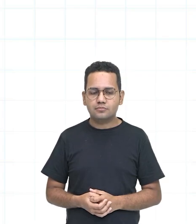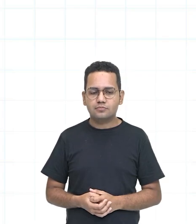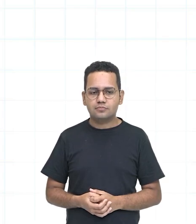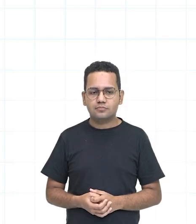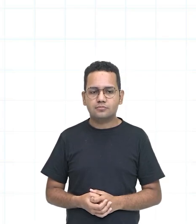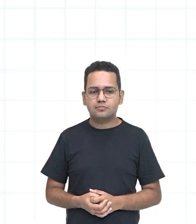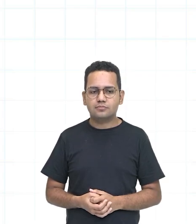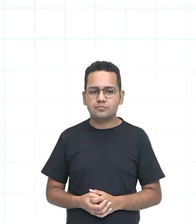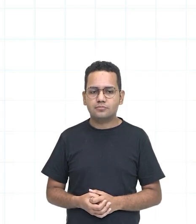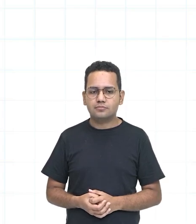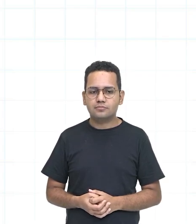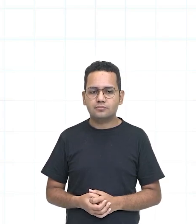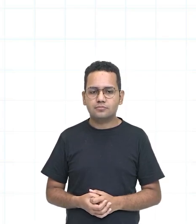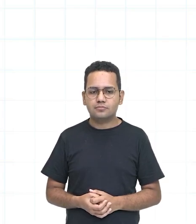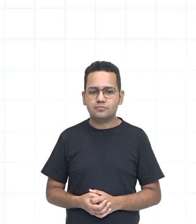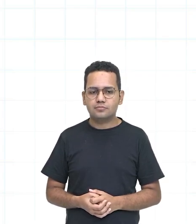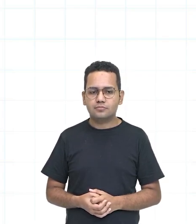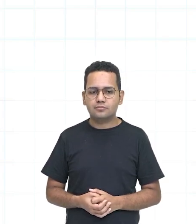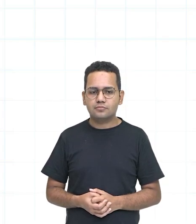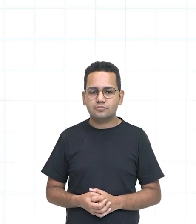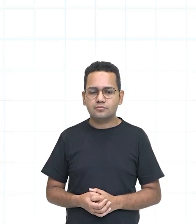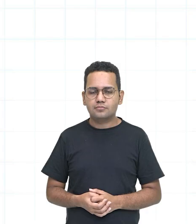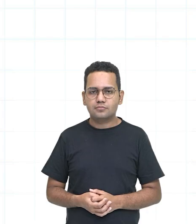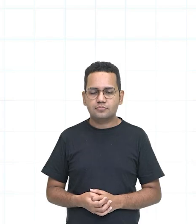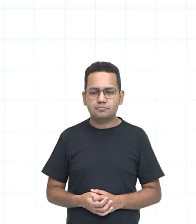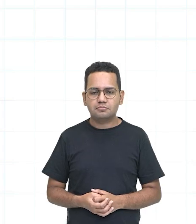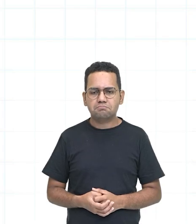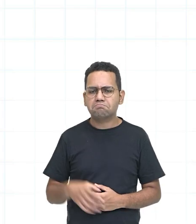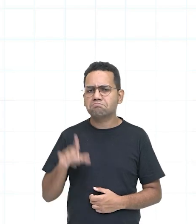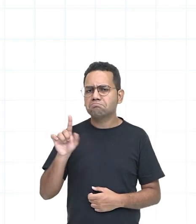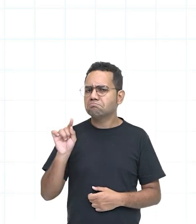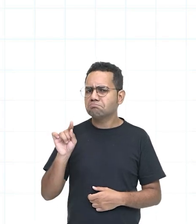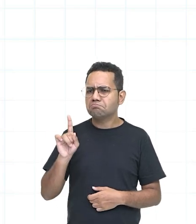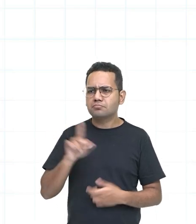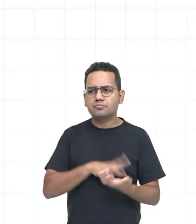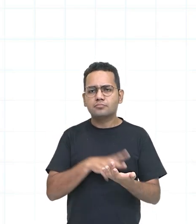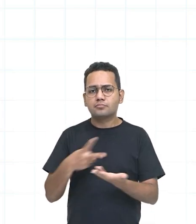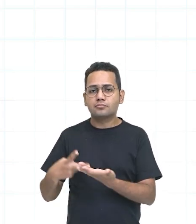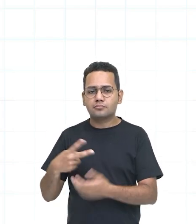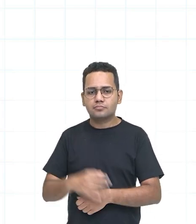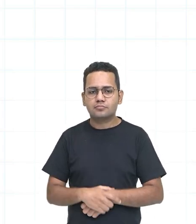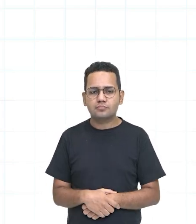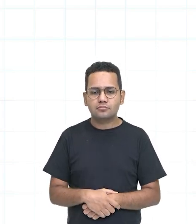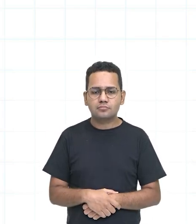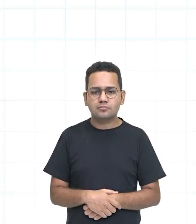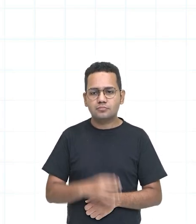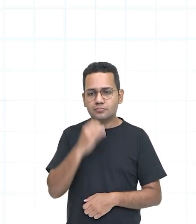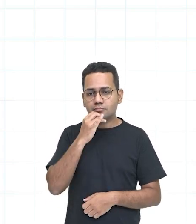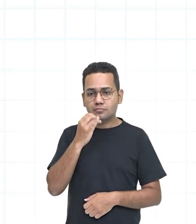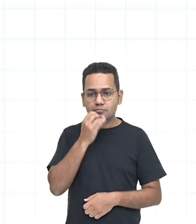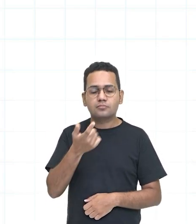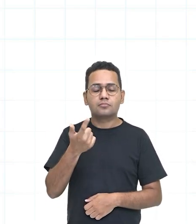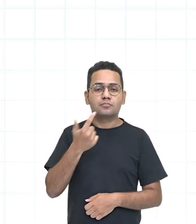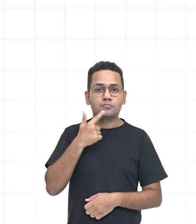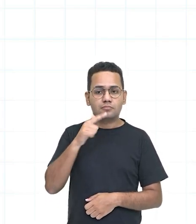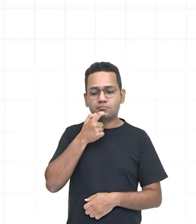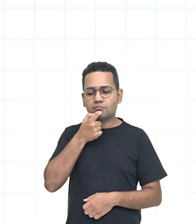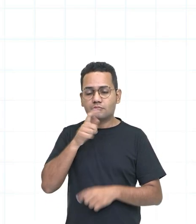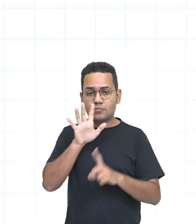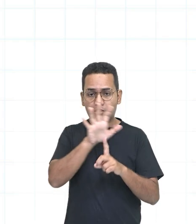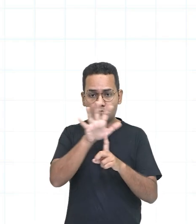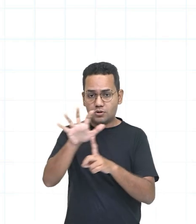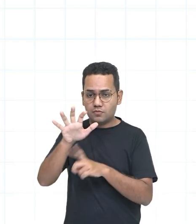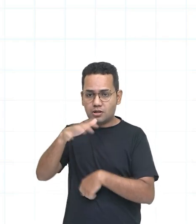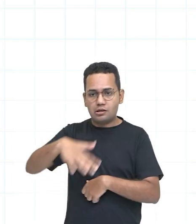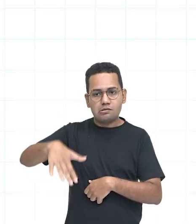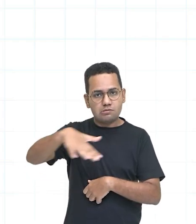and diversity in the scientific community. Então, o que está escrito aqui? Que a influência da língua inglesa, né, desempenha um papel